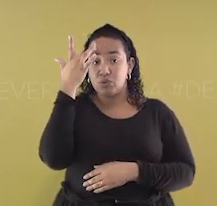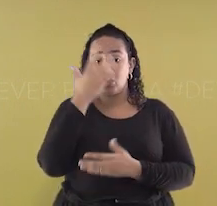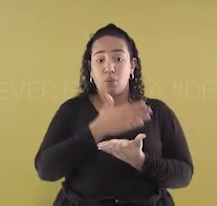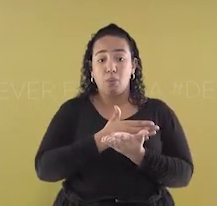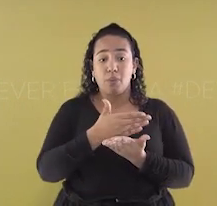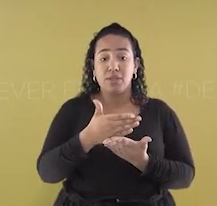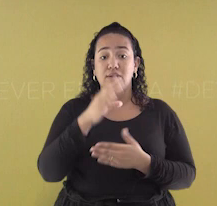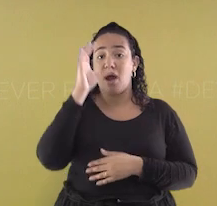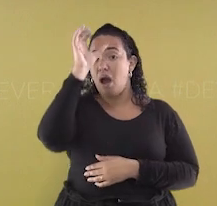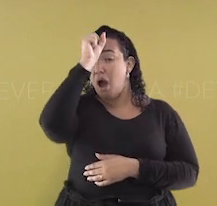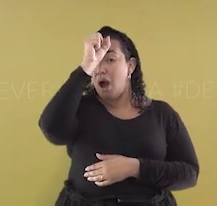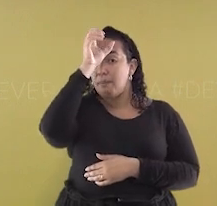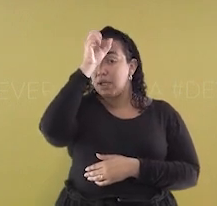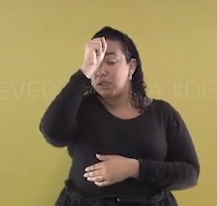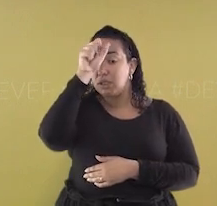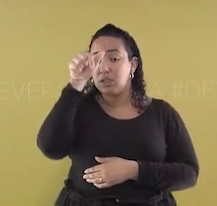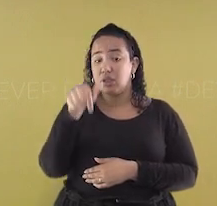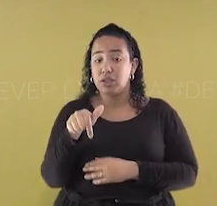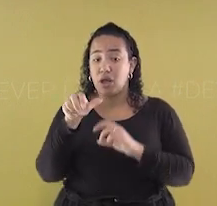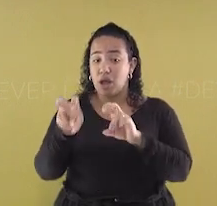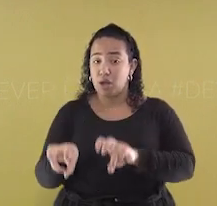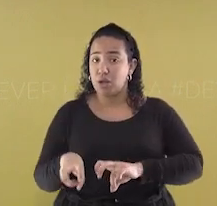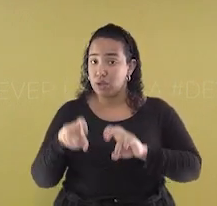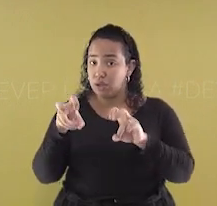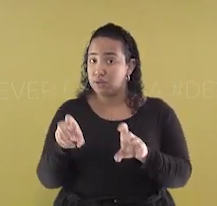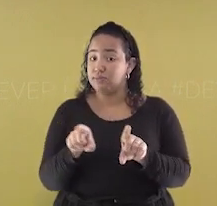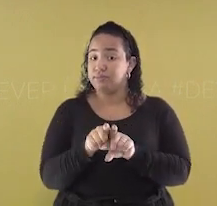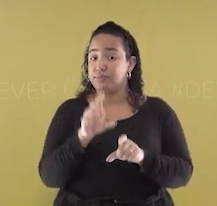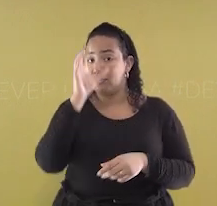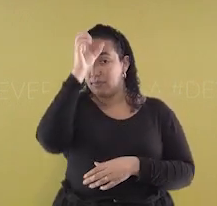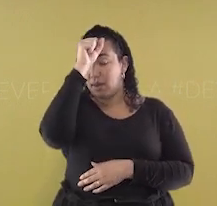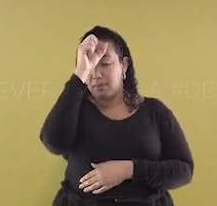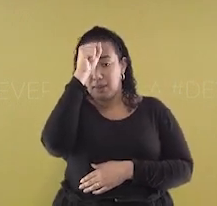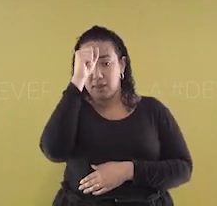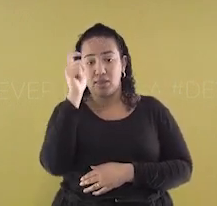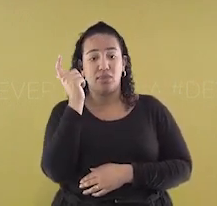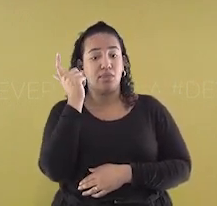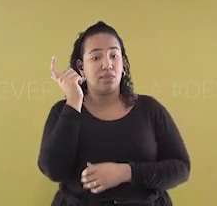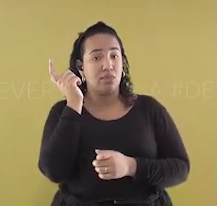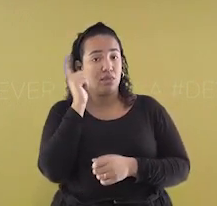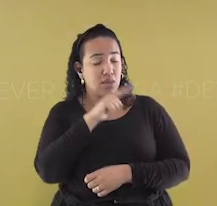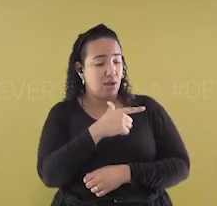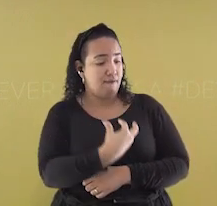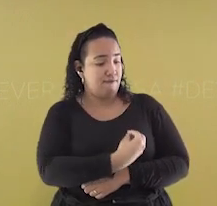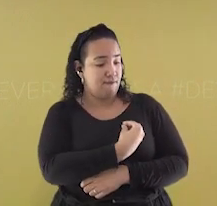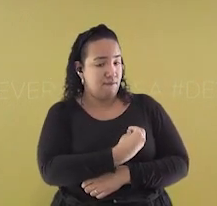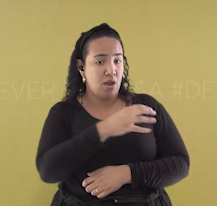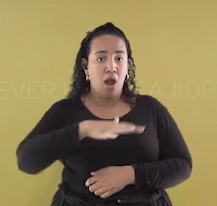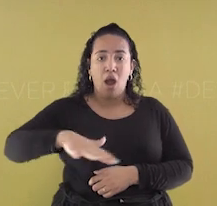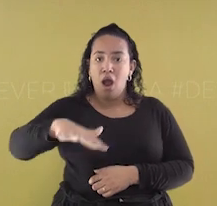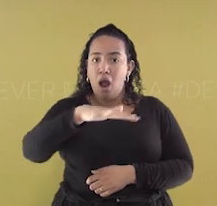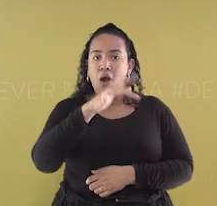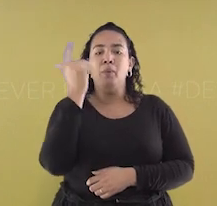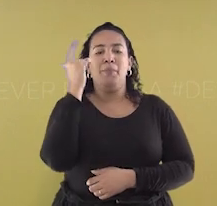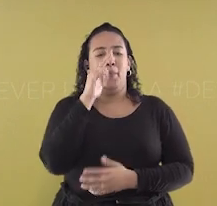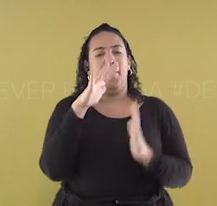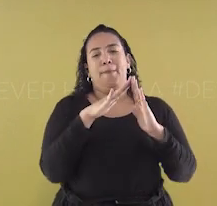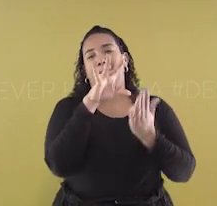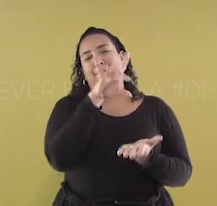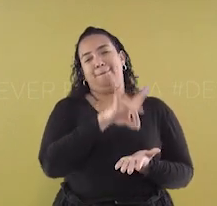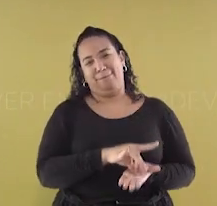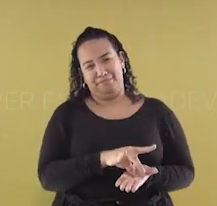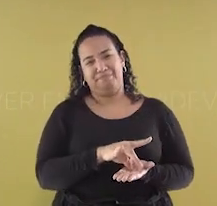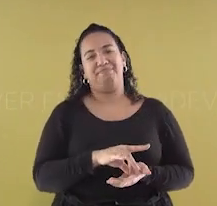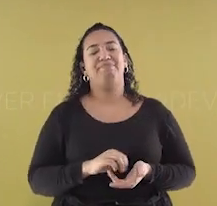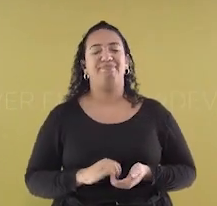aprender a usar a agricultura, quando elas começaram a perceber que elas podiam viver em um lugar e plantar naquele espaço, elas conseguiriam fixar